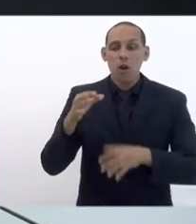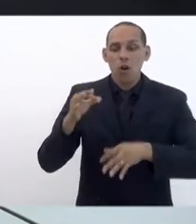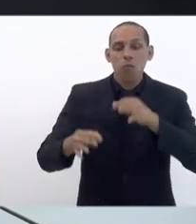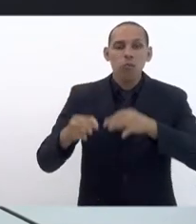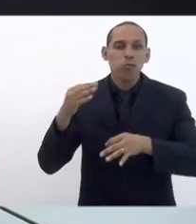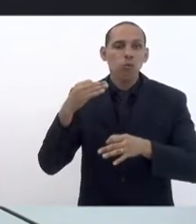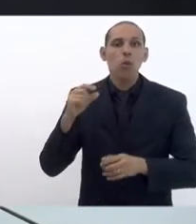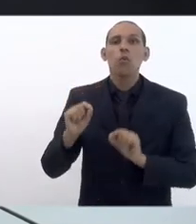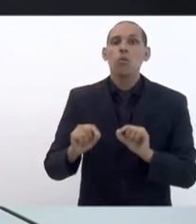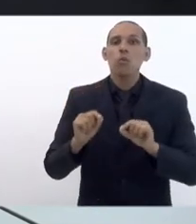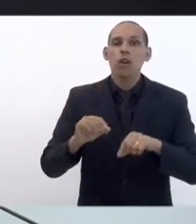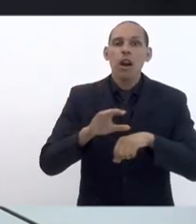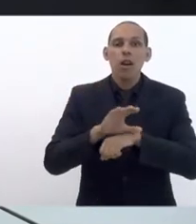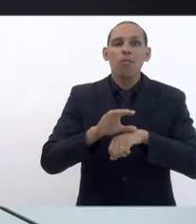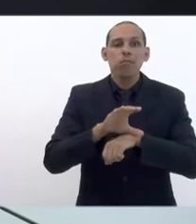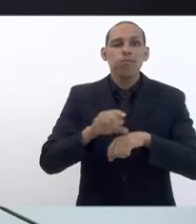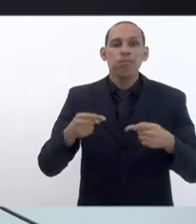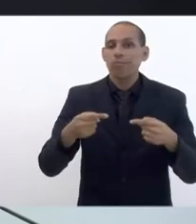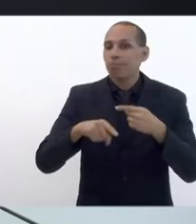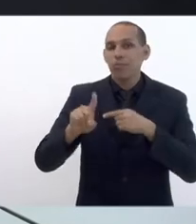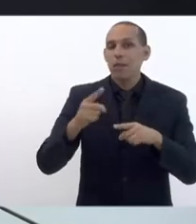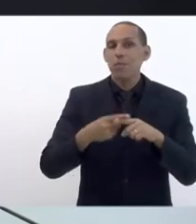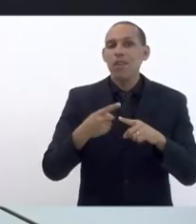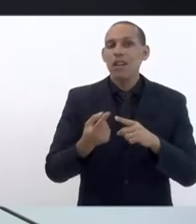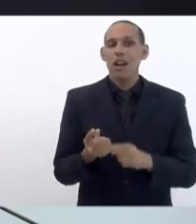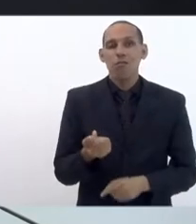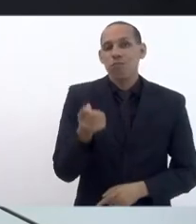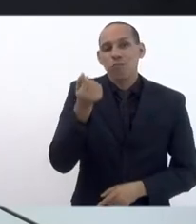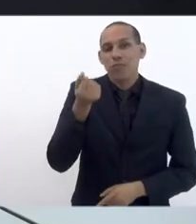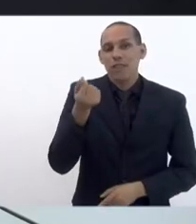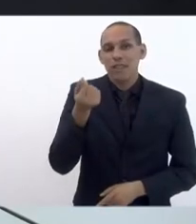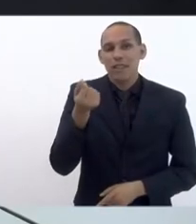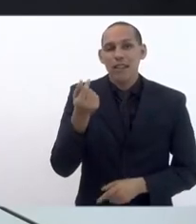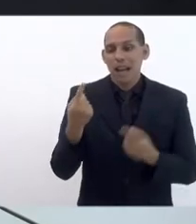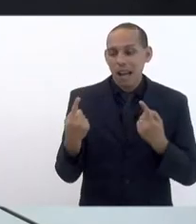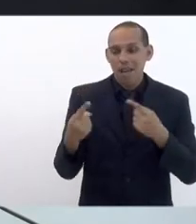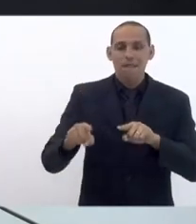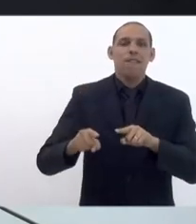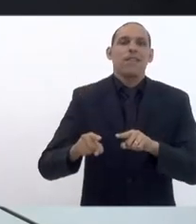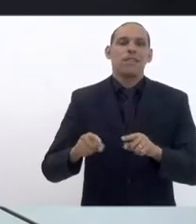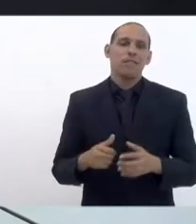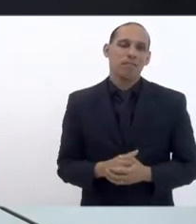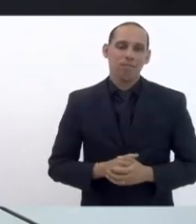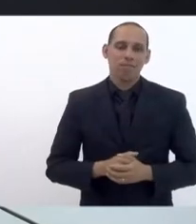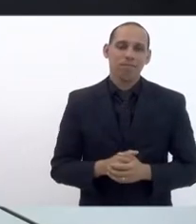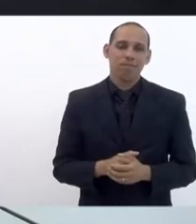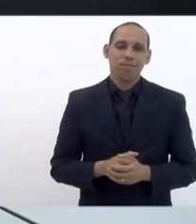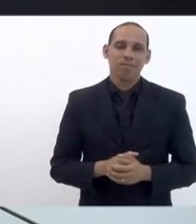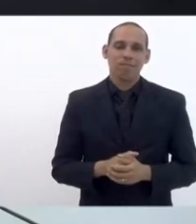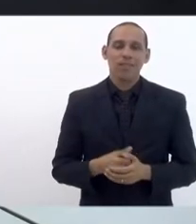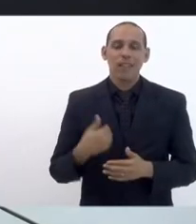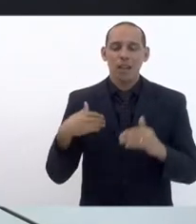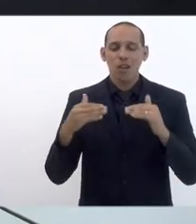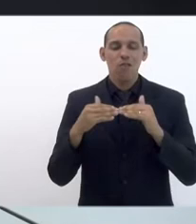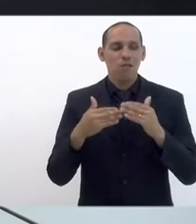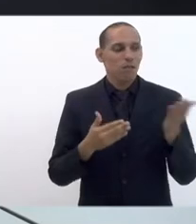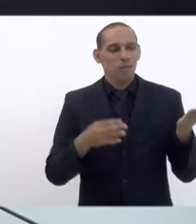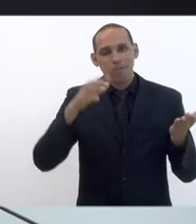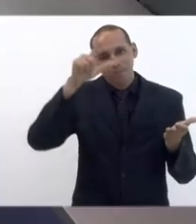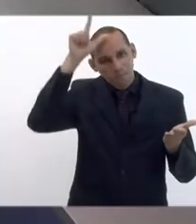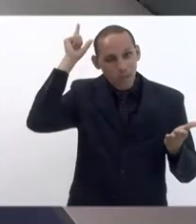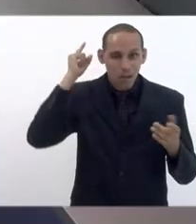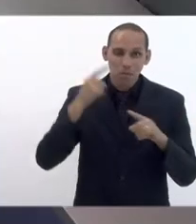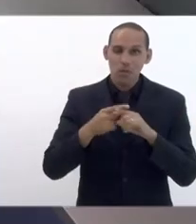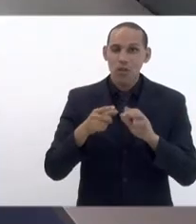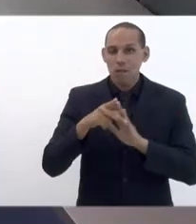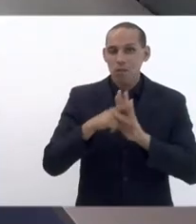considerado inconstitucional, porque mexe em receita, fortemente, em diversas receitas. Eu concordo com o Luiz, esse projeto é